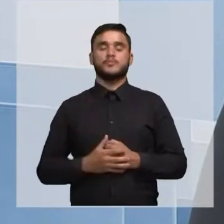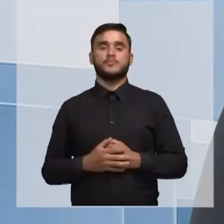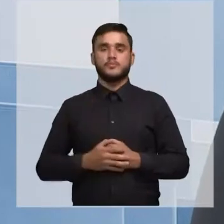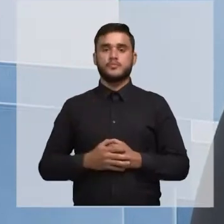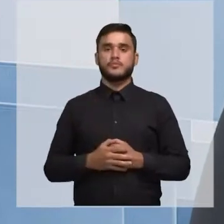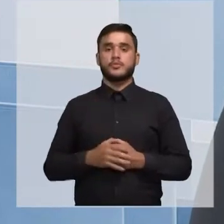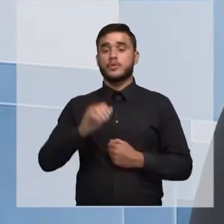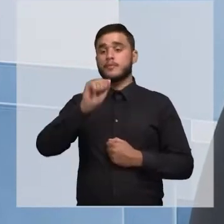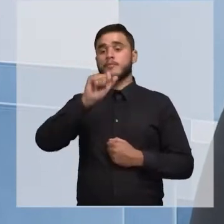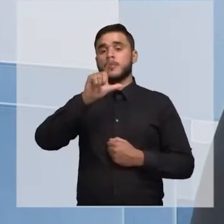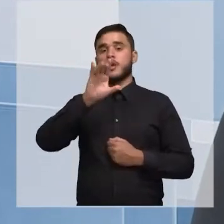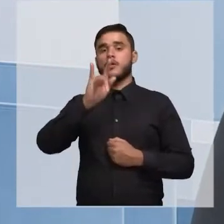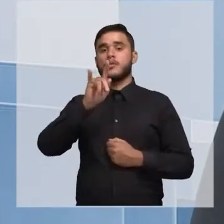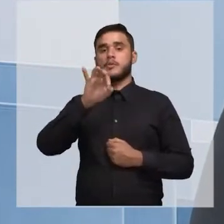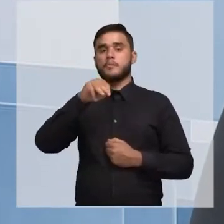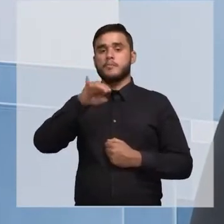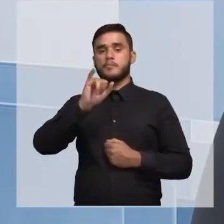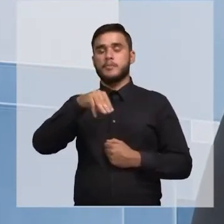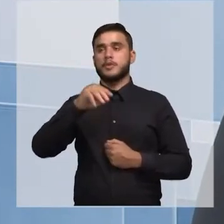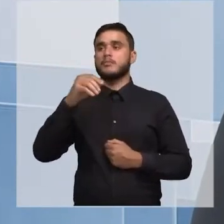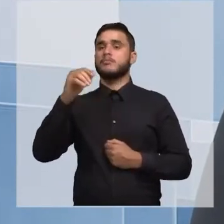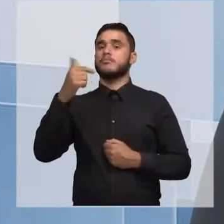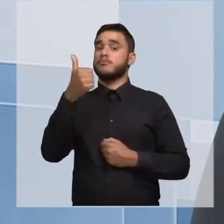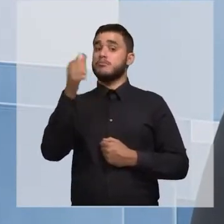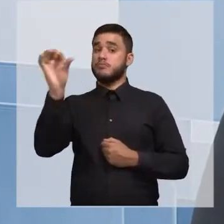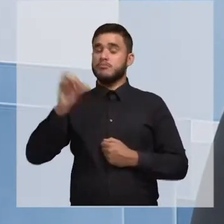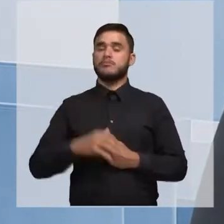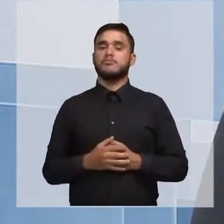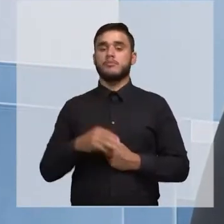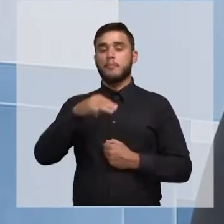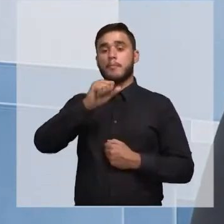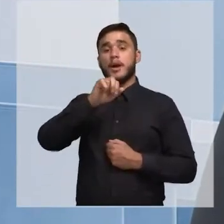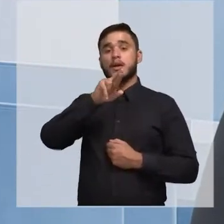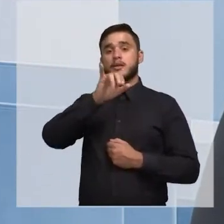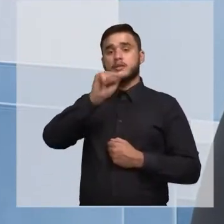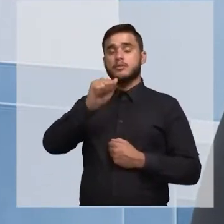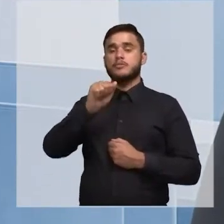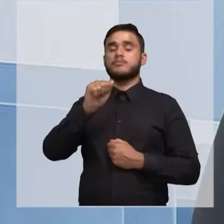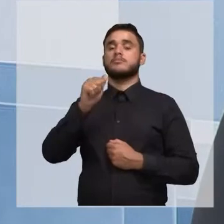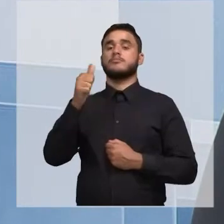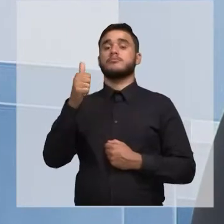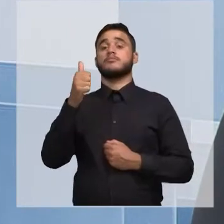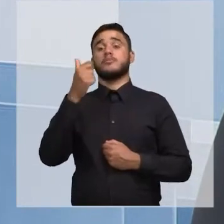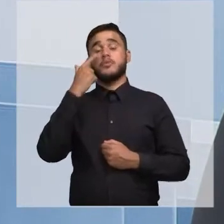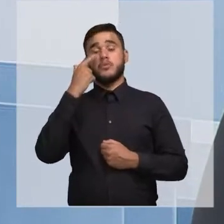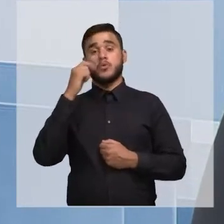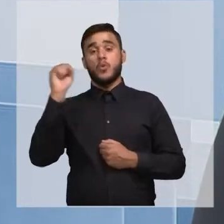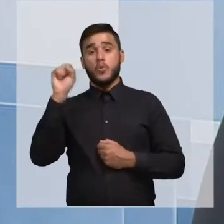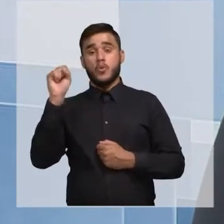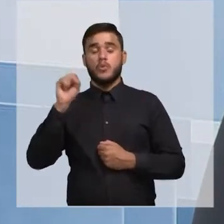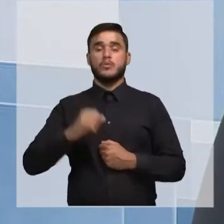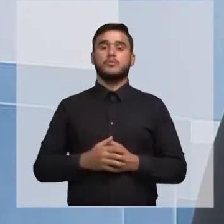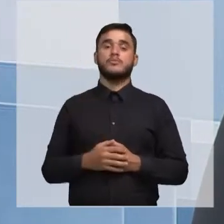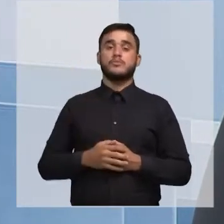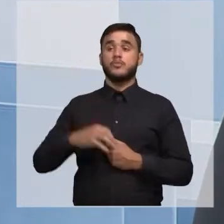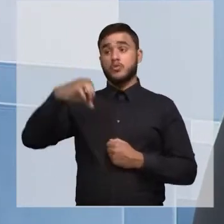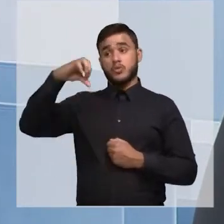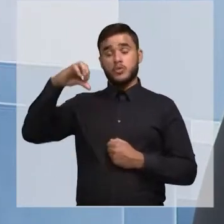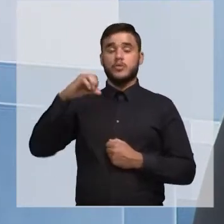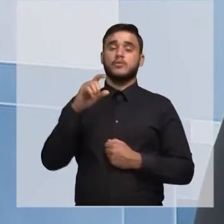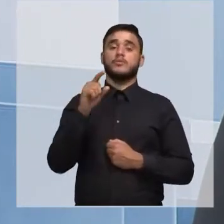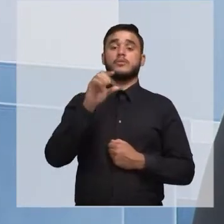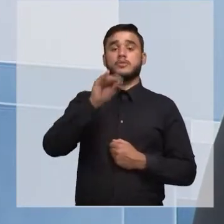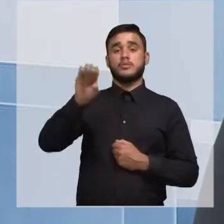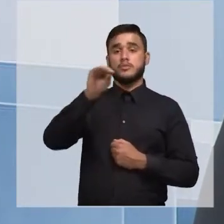Geraldo Alckmin 16%, Marina Silva 8%, Ciro Gomes 4,9%, Álvaro Dias 4,1%, João Amoedo